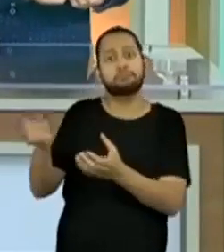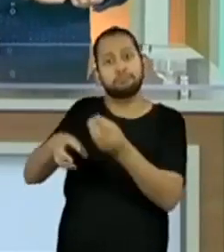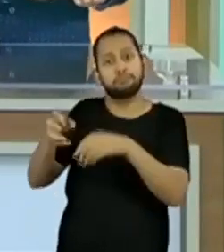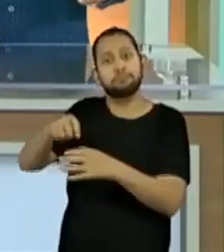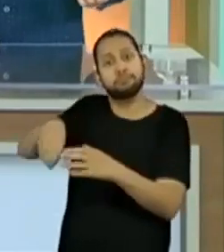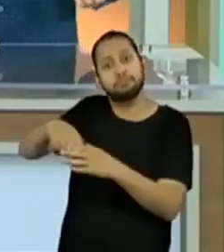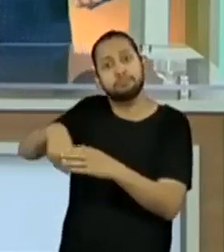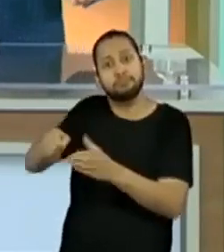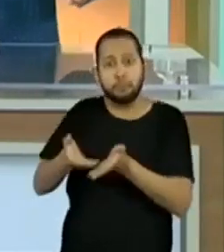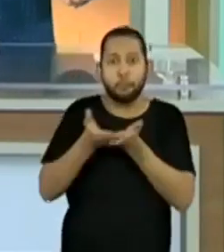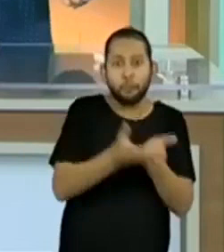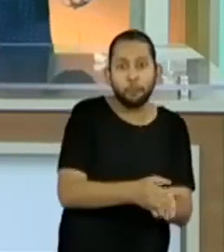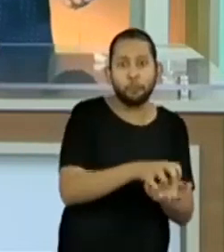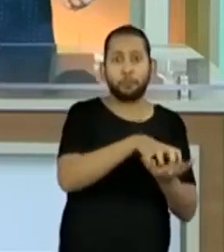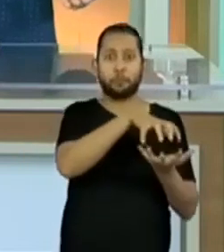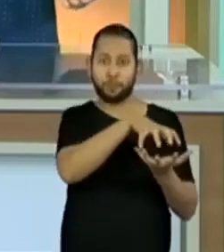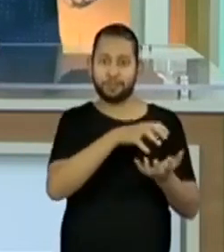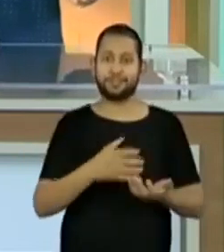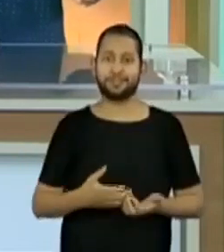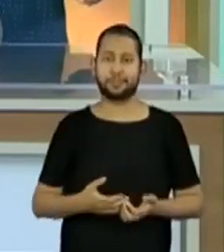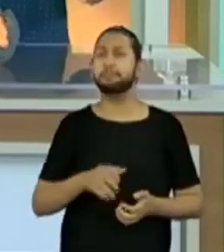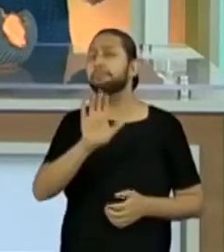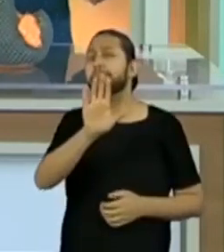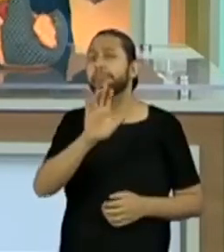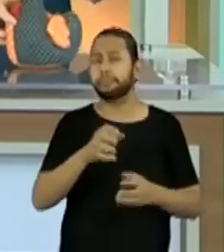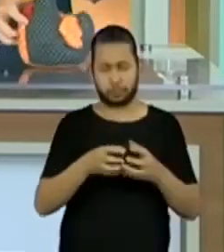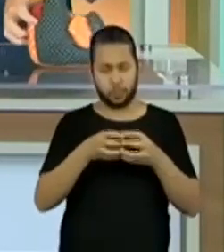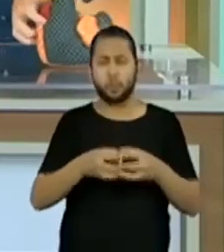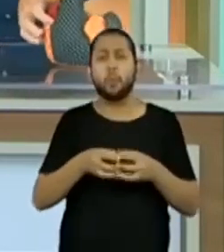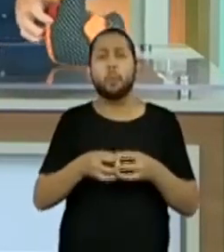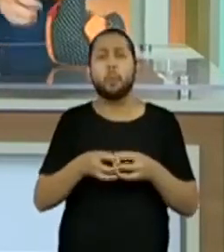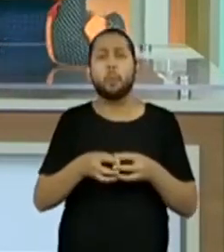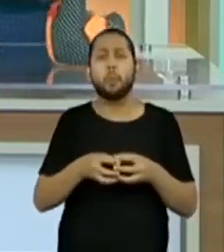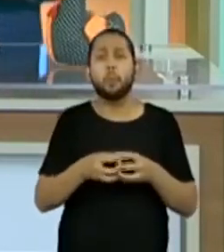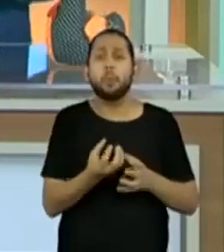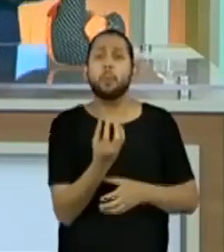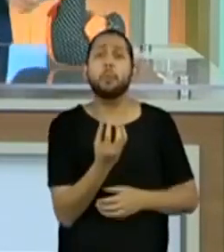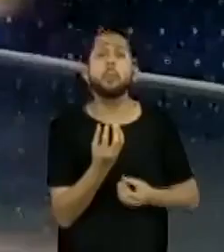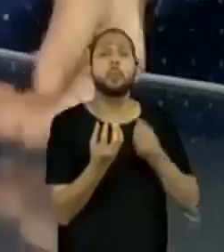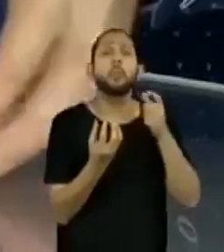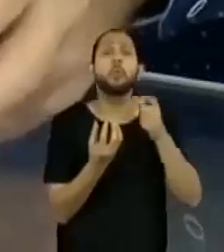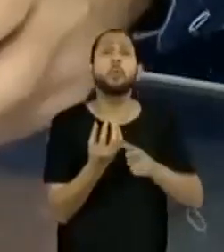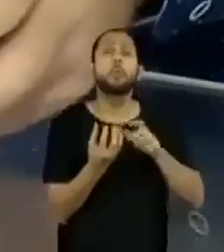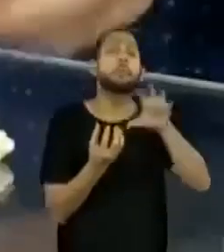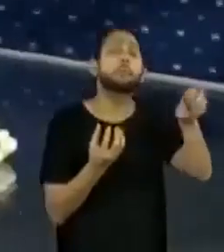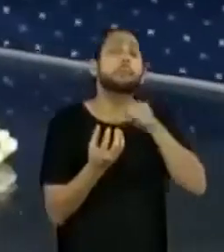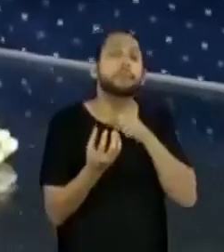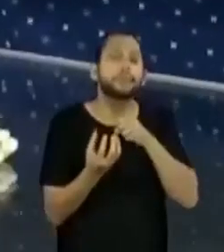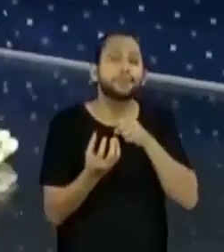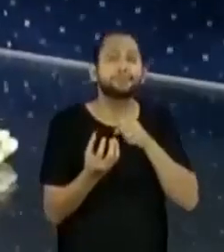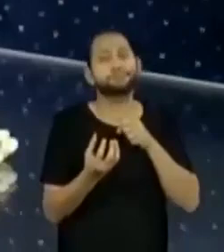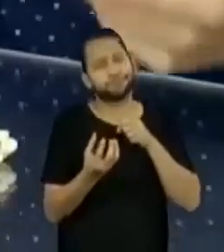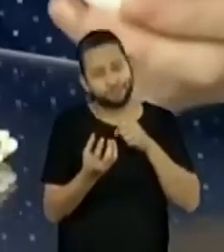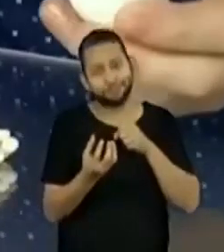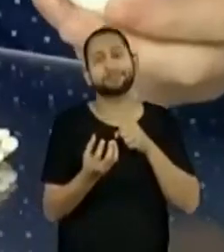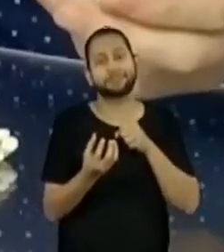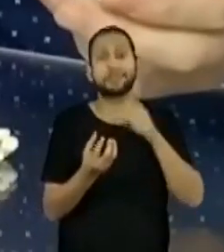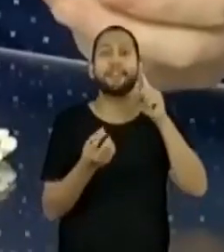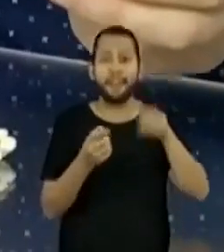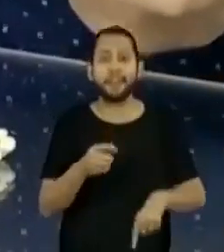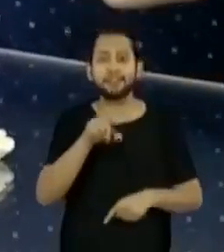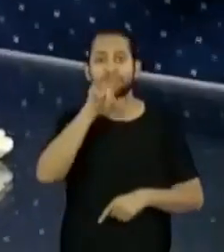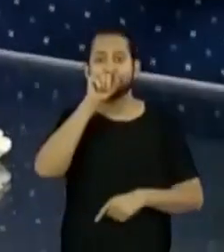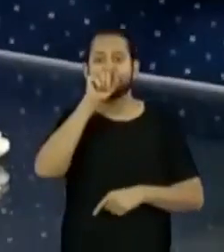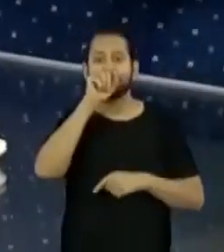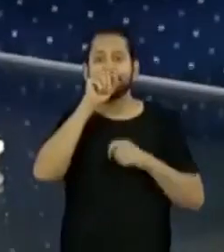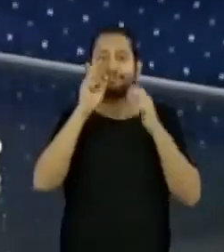vem o ovo? O ovo, ele vem da galinha, tá? Então, o ovo que vem da